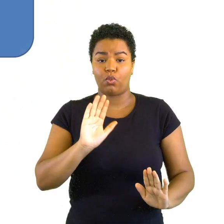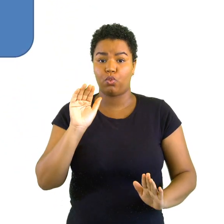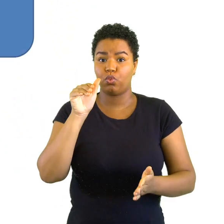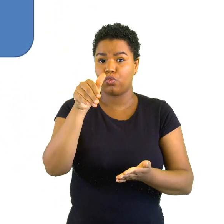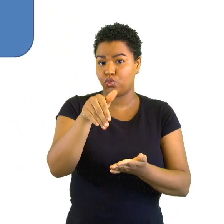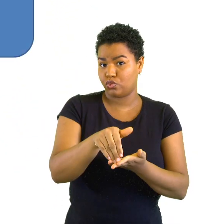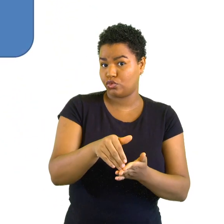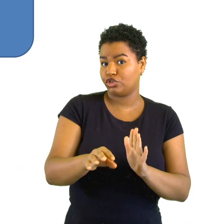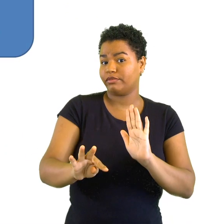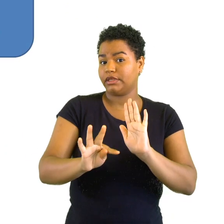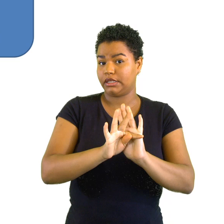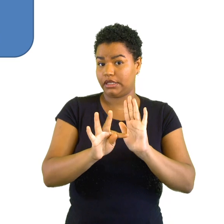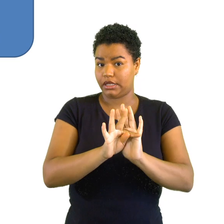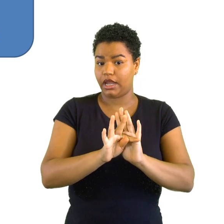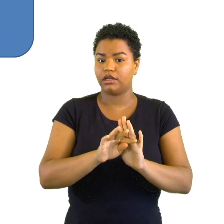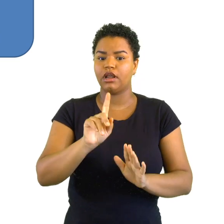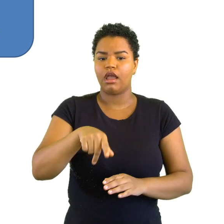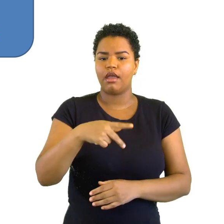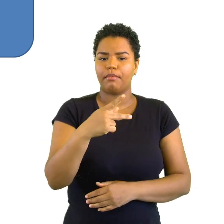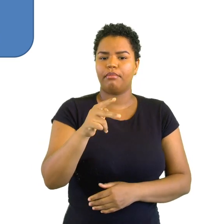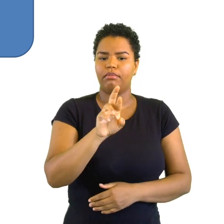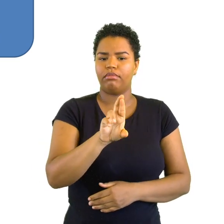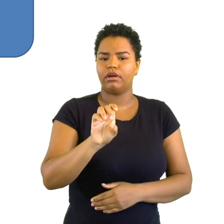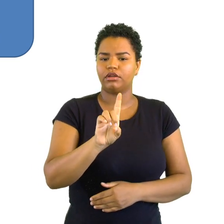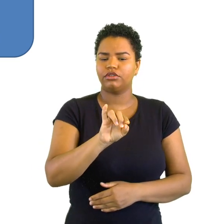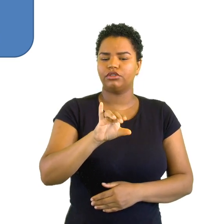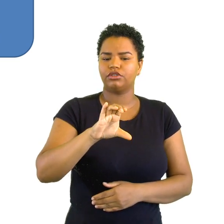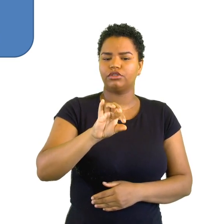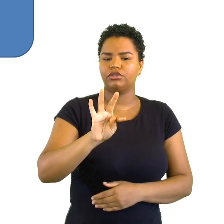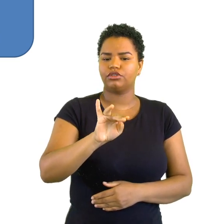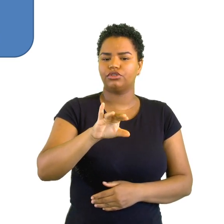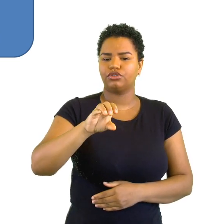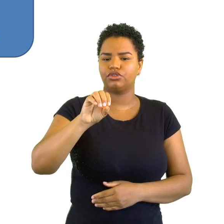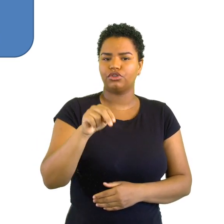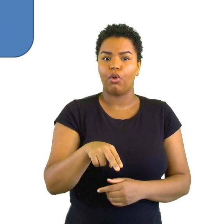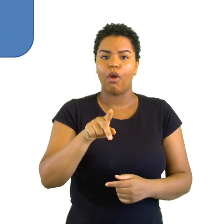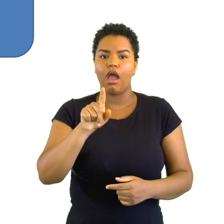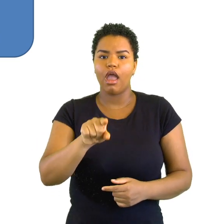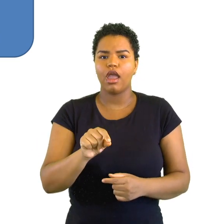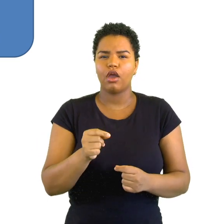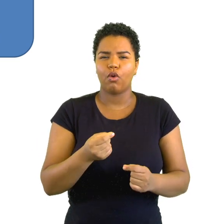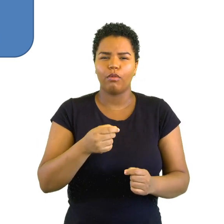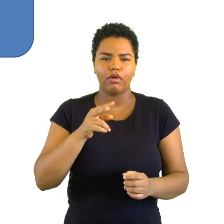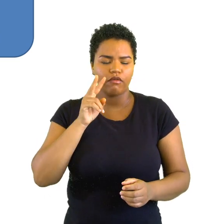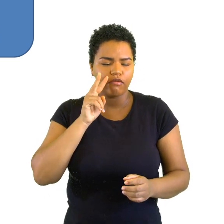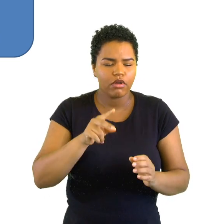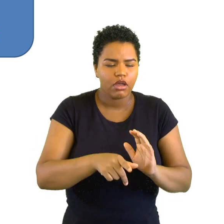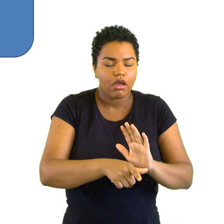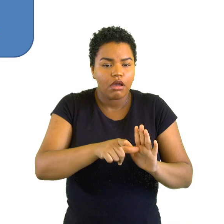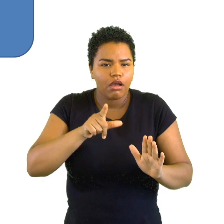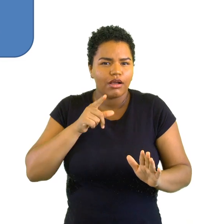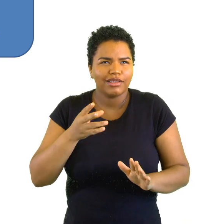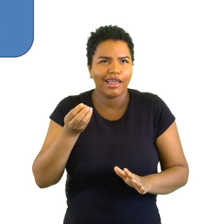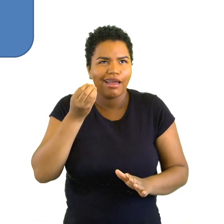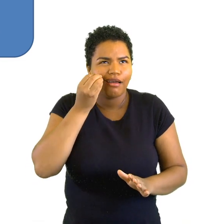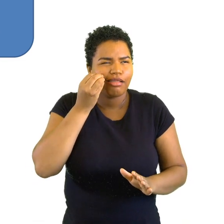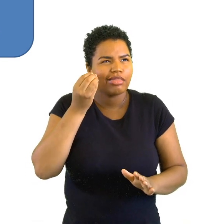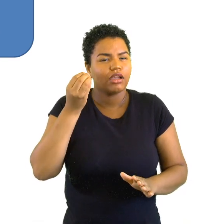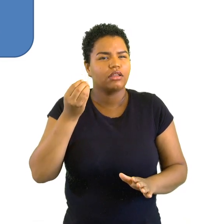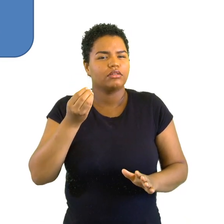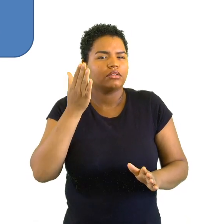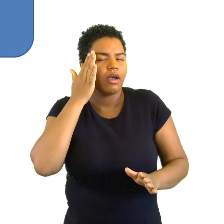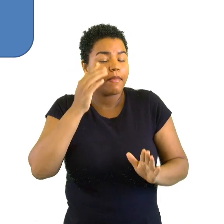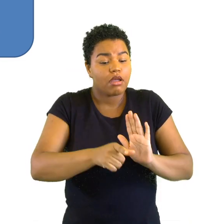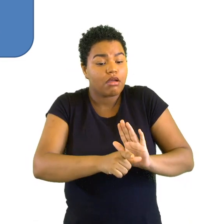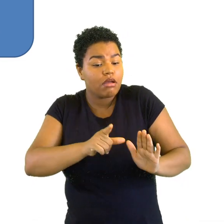última estratégia é prediction, a técnica na qual nós prevemos o conteúdo, nós deduzimos do que se trata, né? Então, o